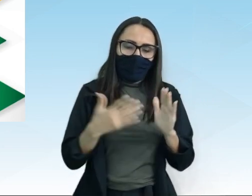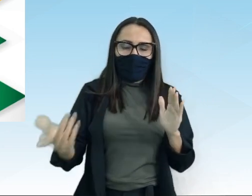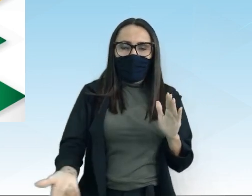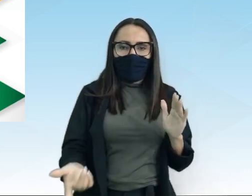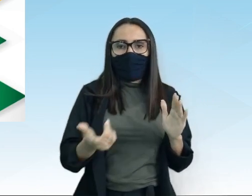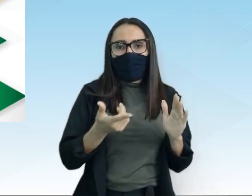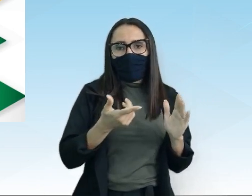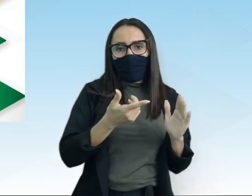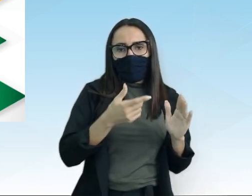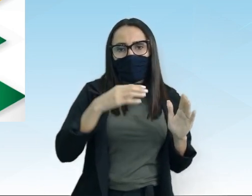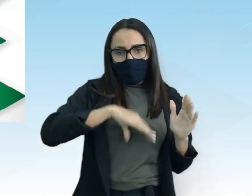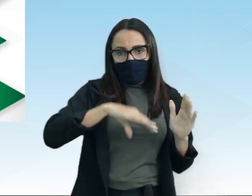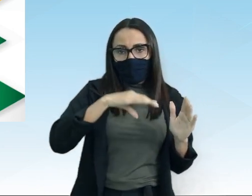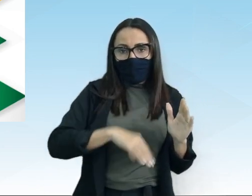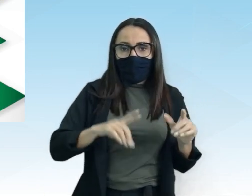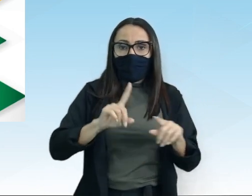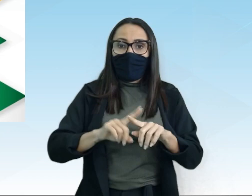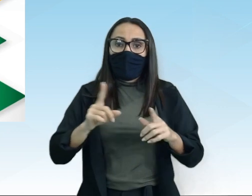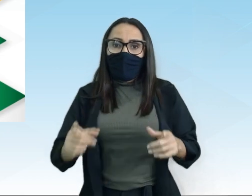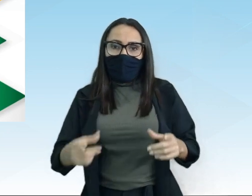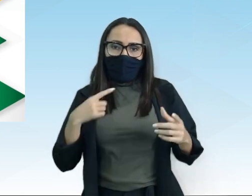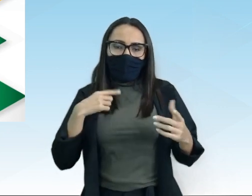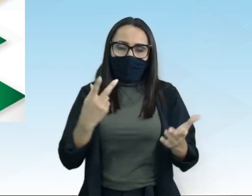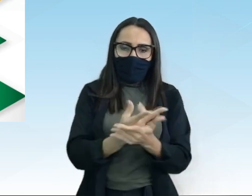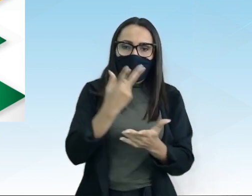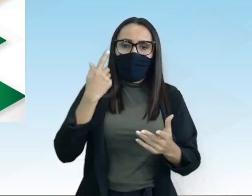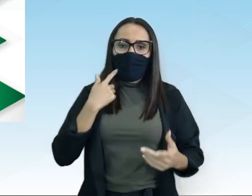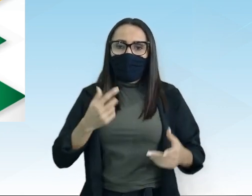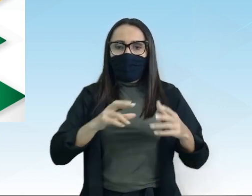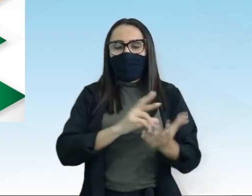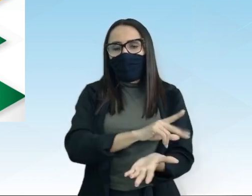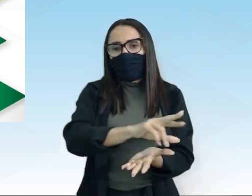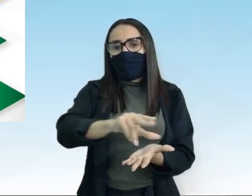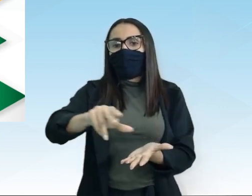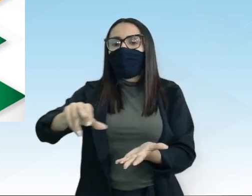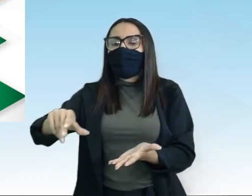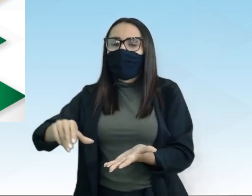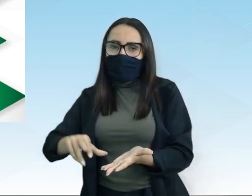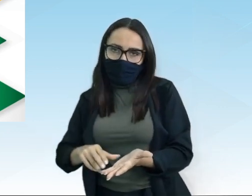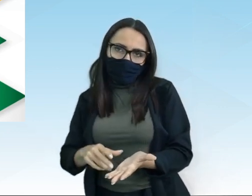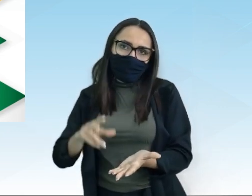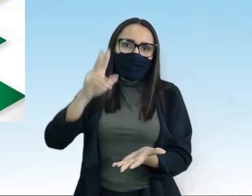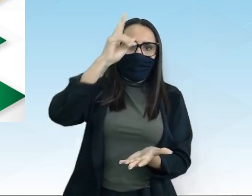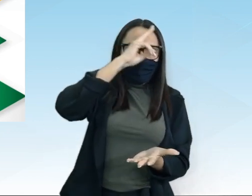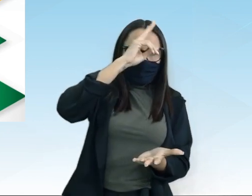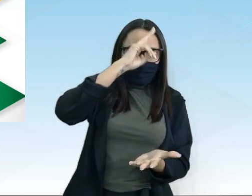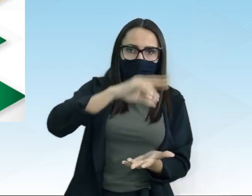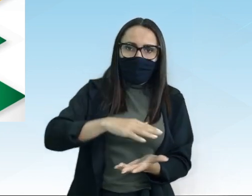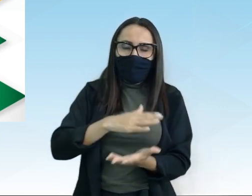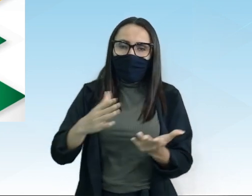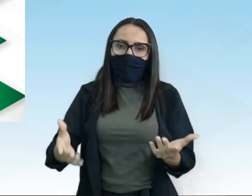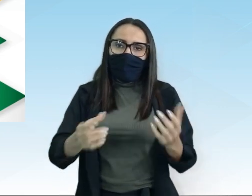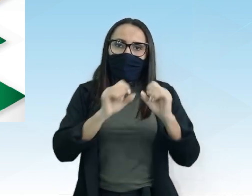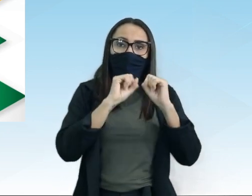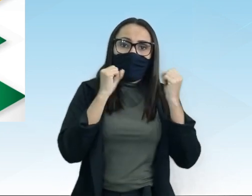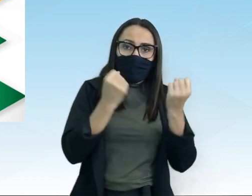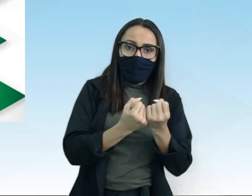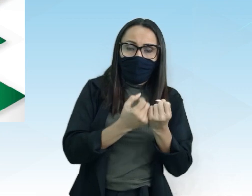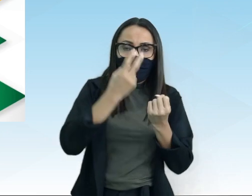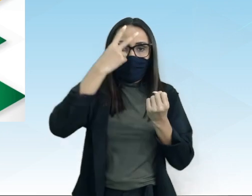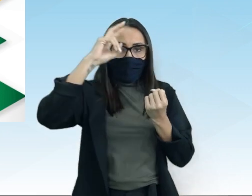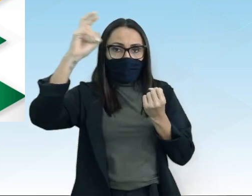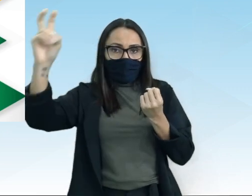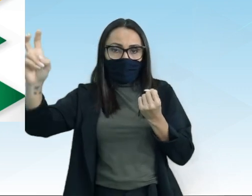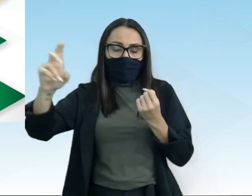o histórico, há uma mudança histórica, há uma variação, na verdade. Então, social,